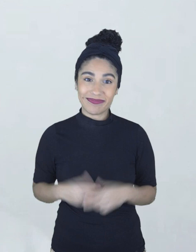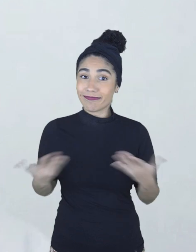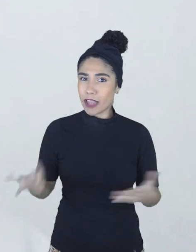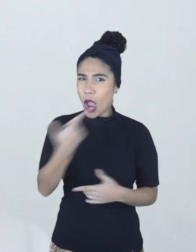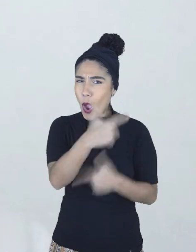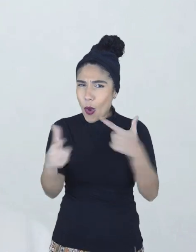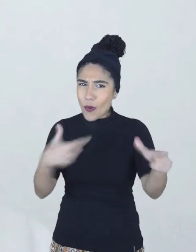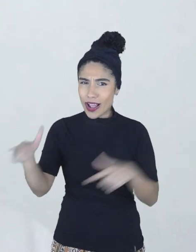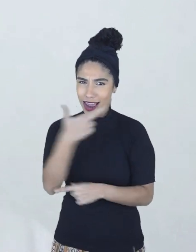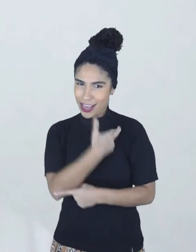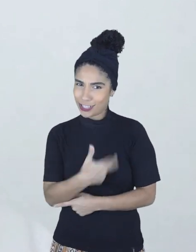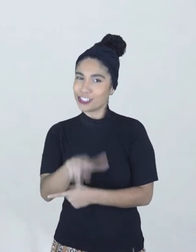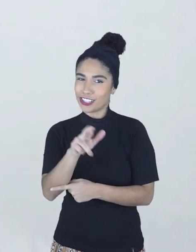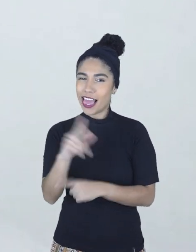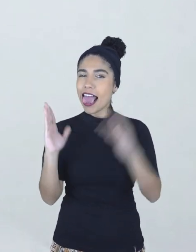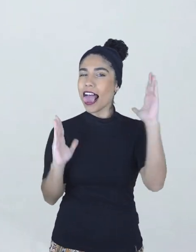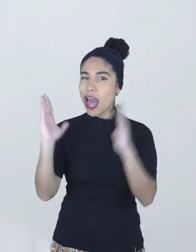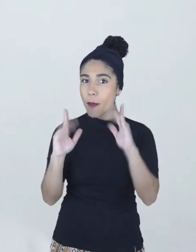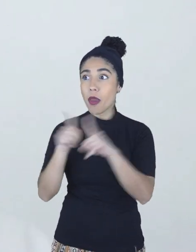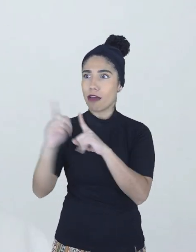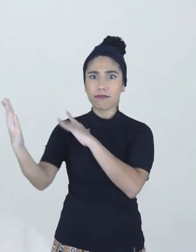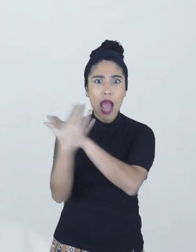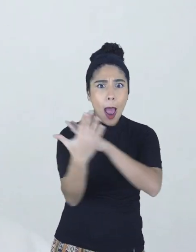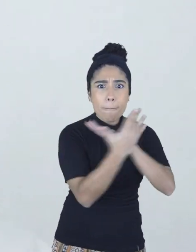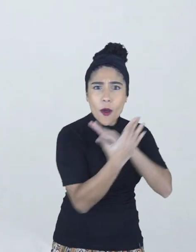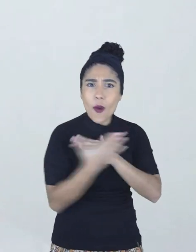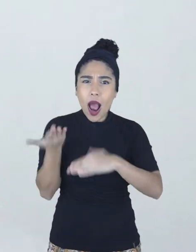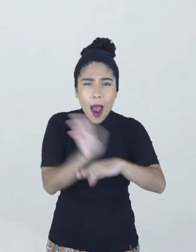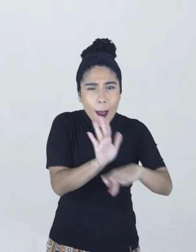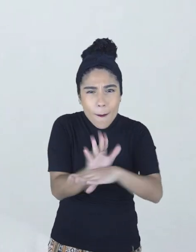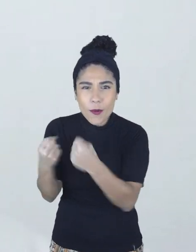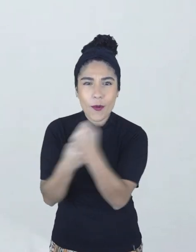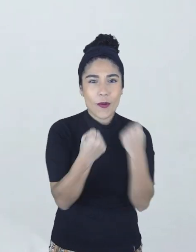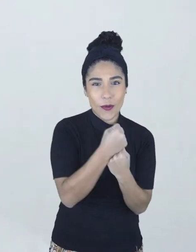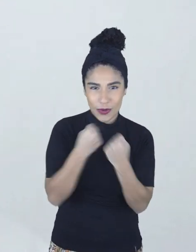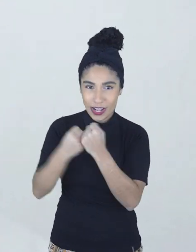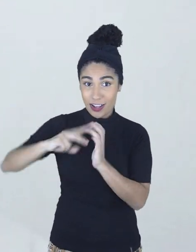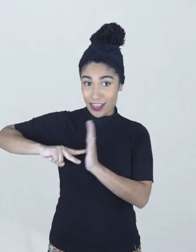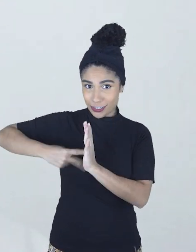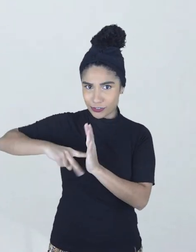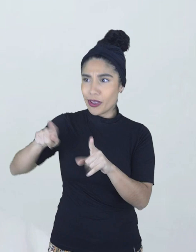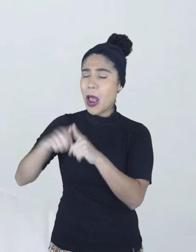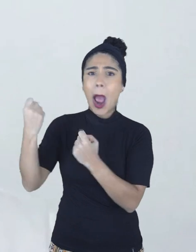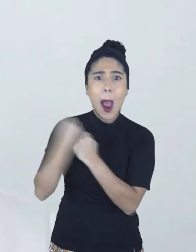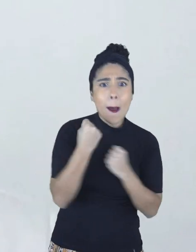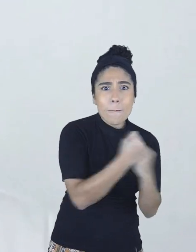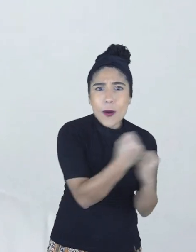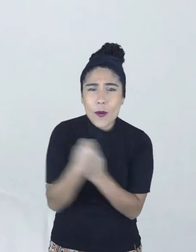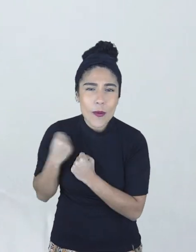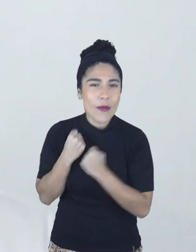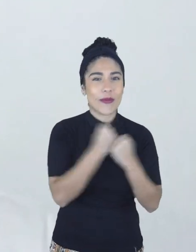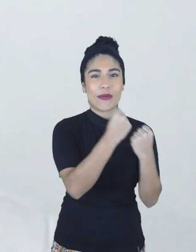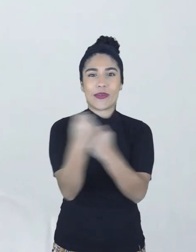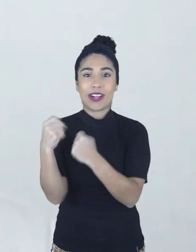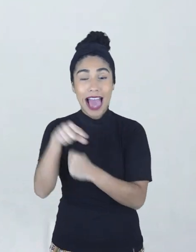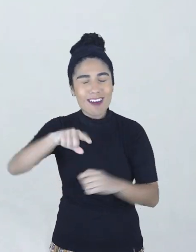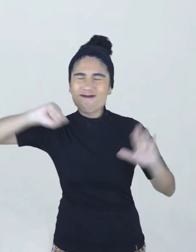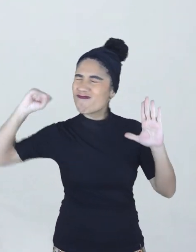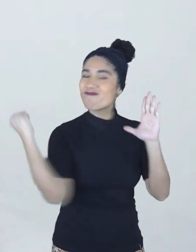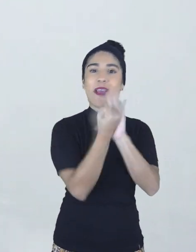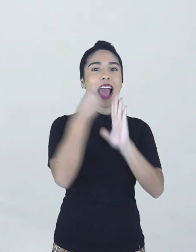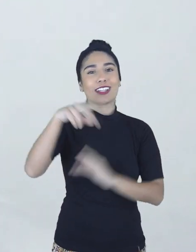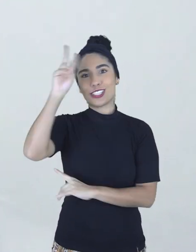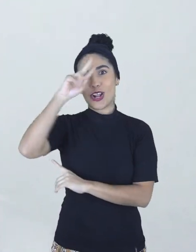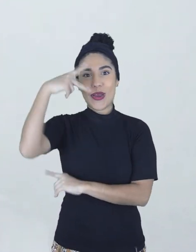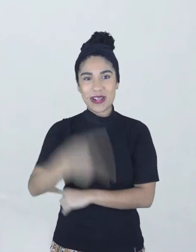religiões também na época apoiar na verdade é essa né várias sindicatos também nos apoiar Então isso é um Marco na